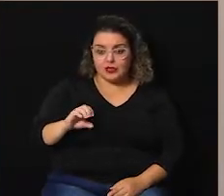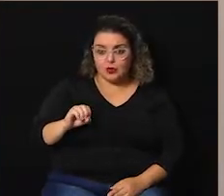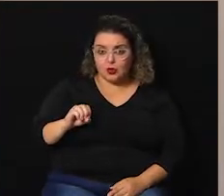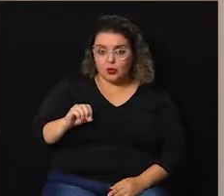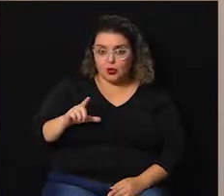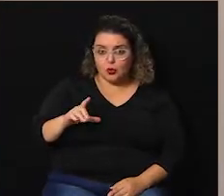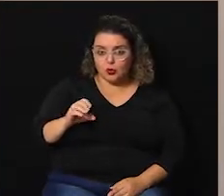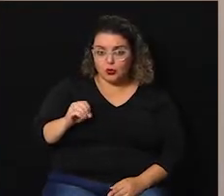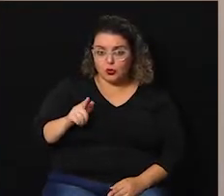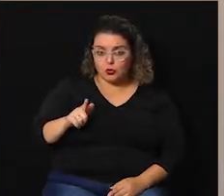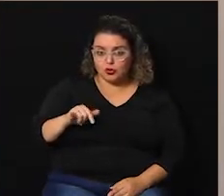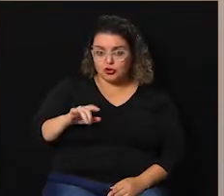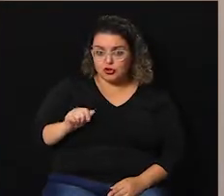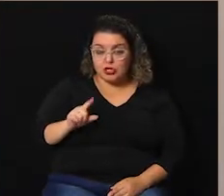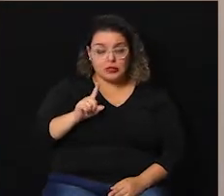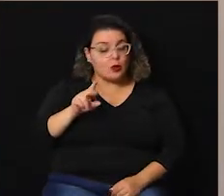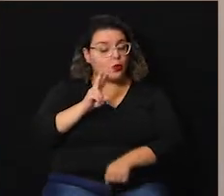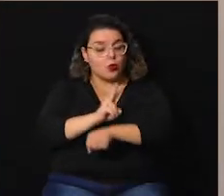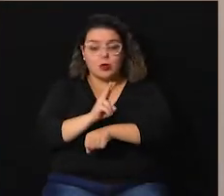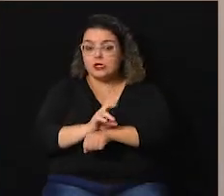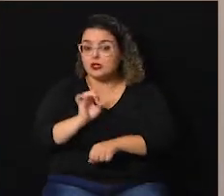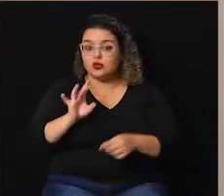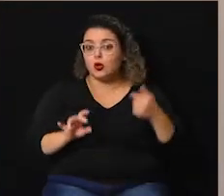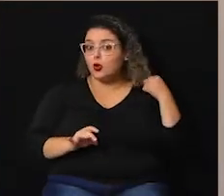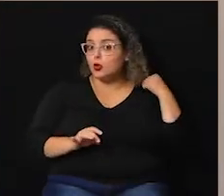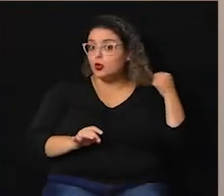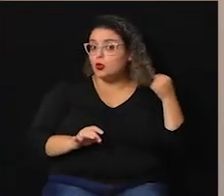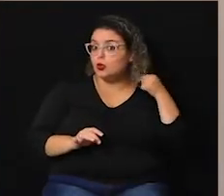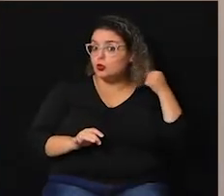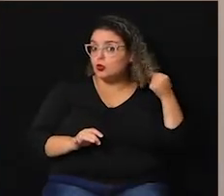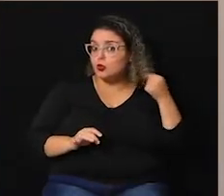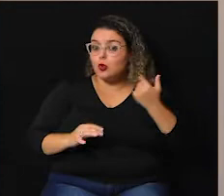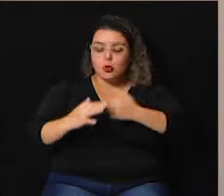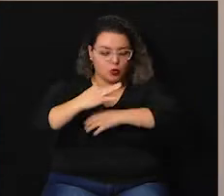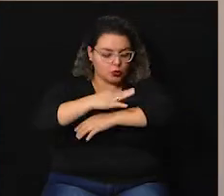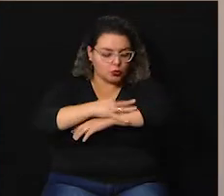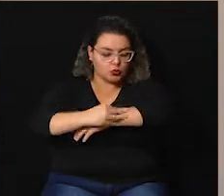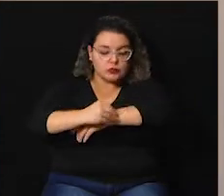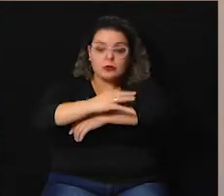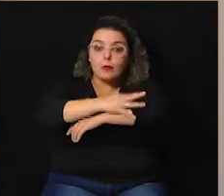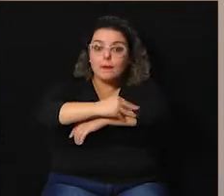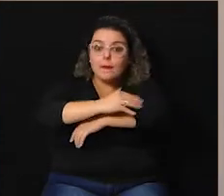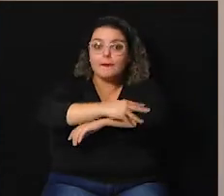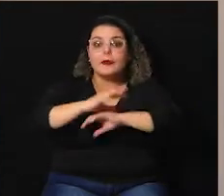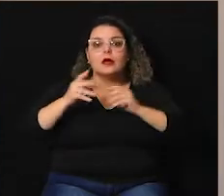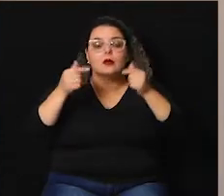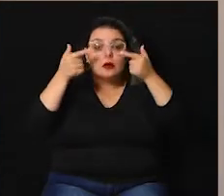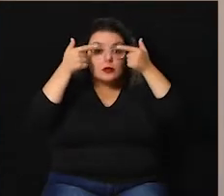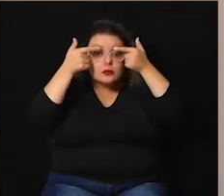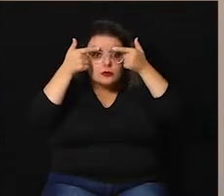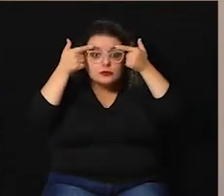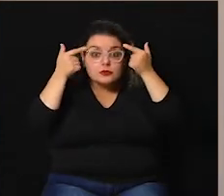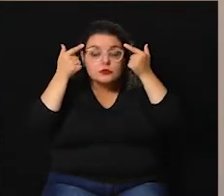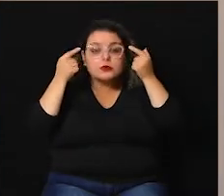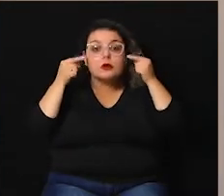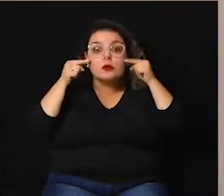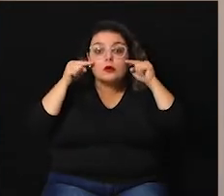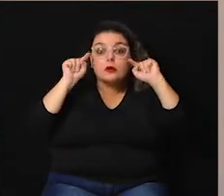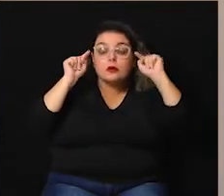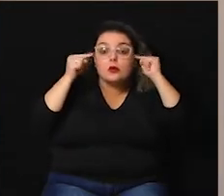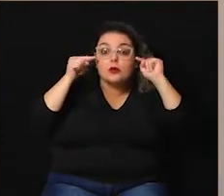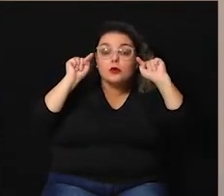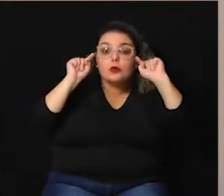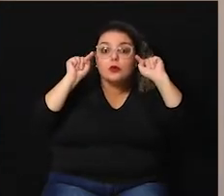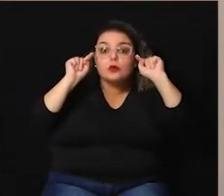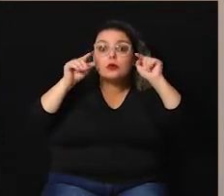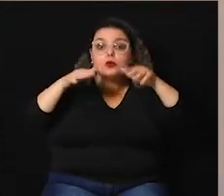cuida só do cabelo. A tricologia cuida dos pelos em geral. Então, a sobrancelha, os cílios, os pelos